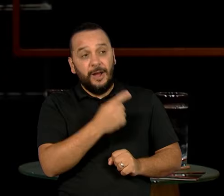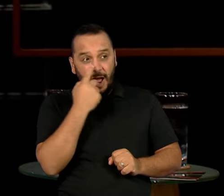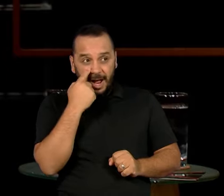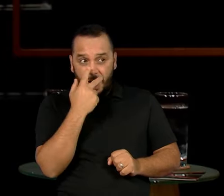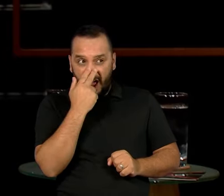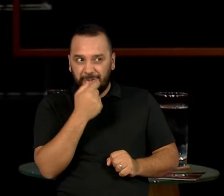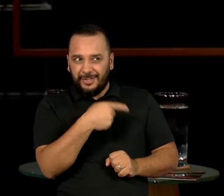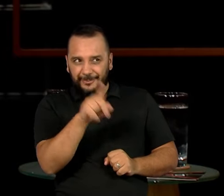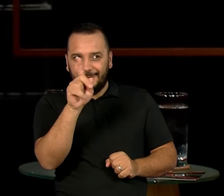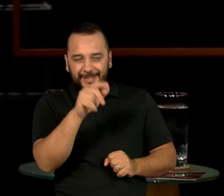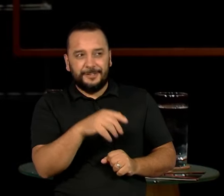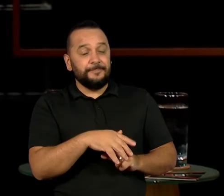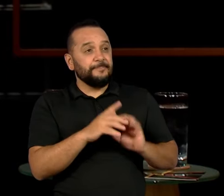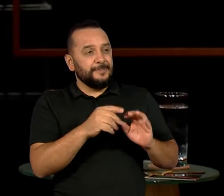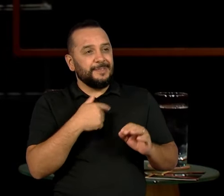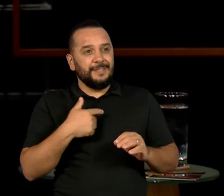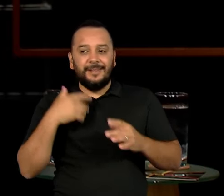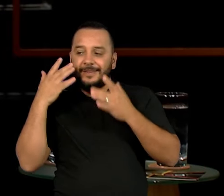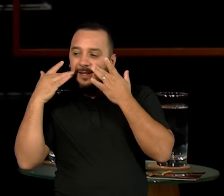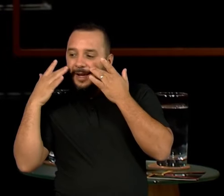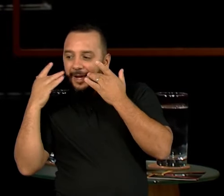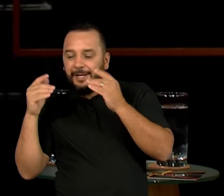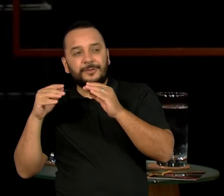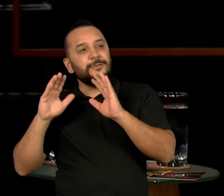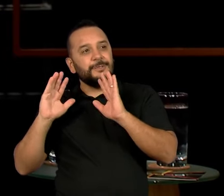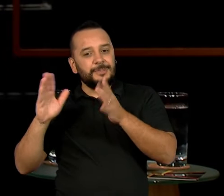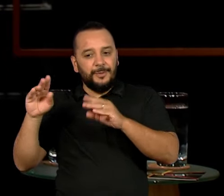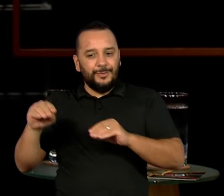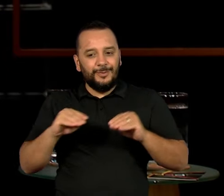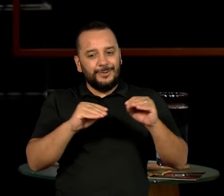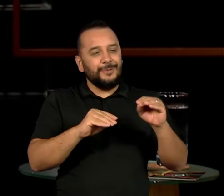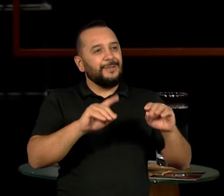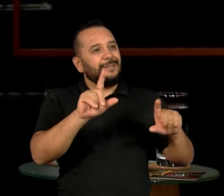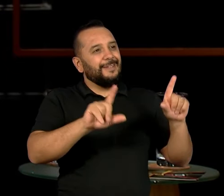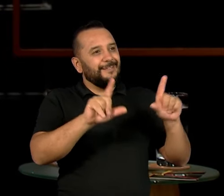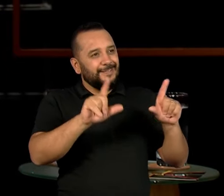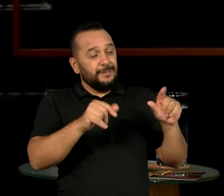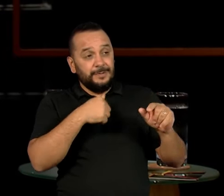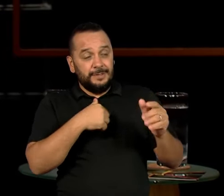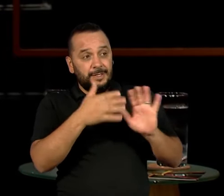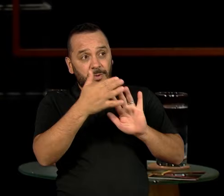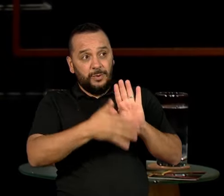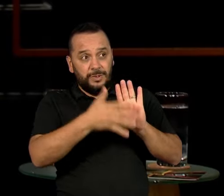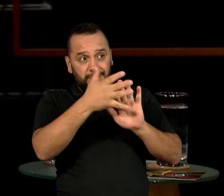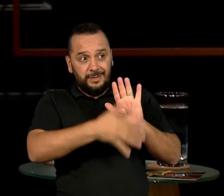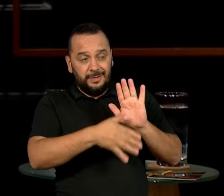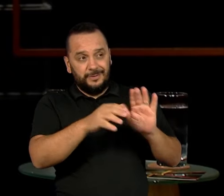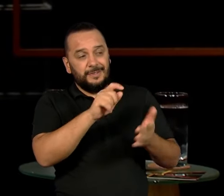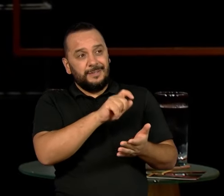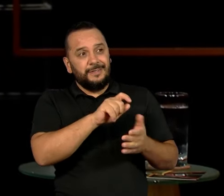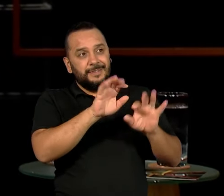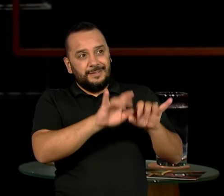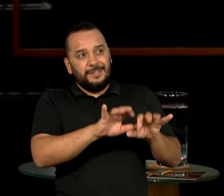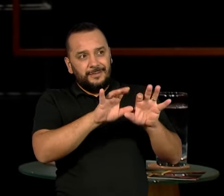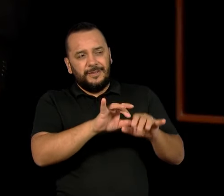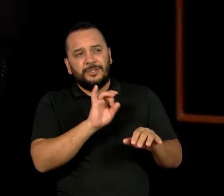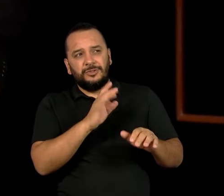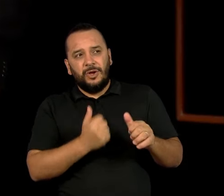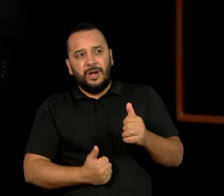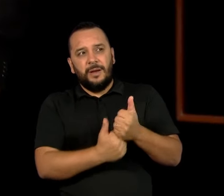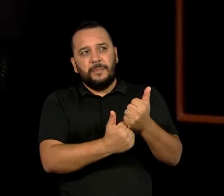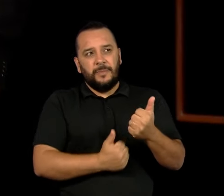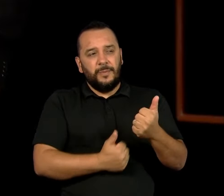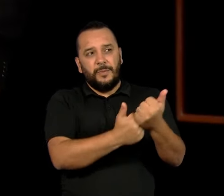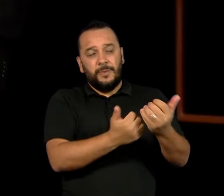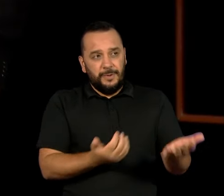Agora, nessa sua passagem dos palcos para a televisão, você começou a escrever roteiros para a TV, primeiro como colaborador, né?